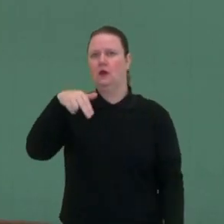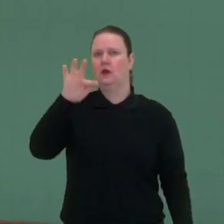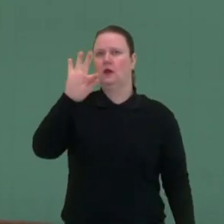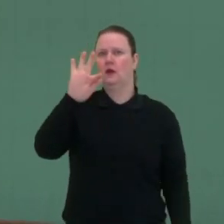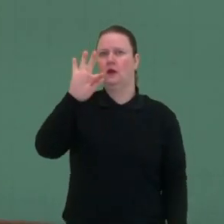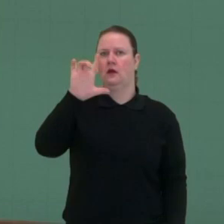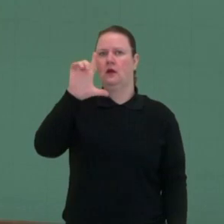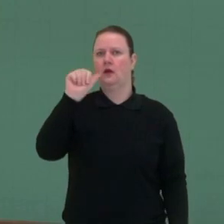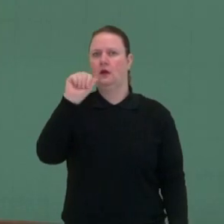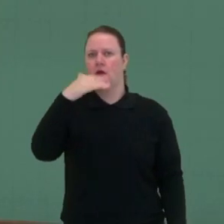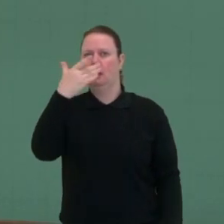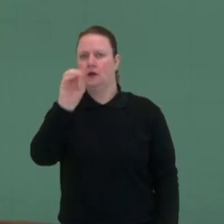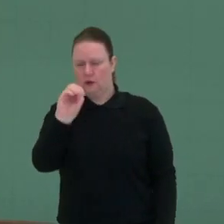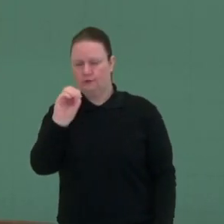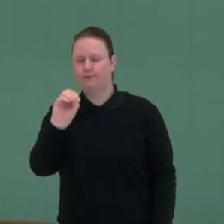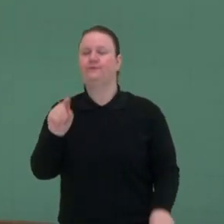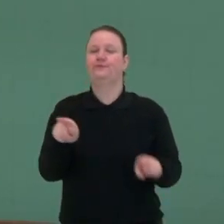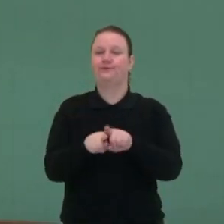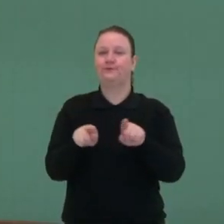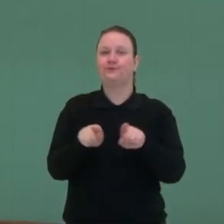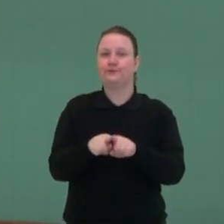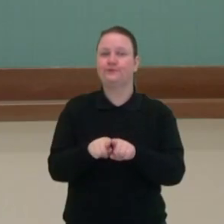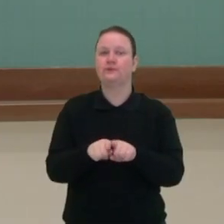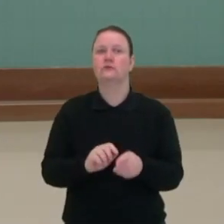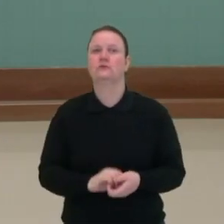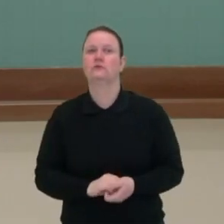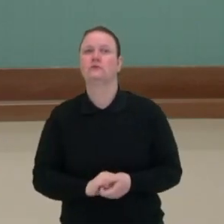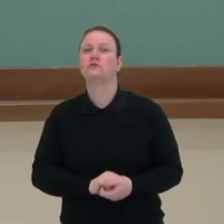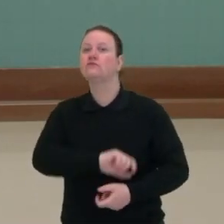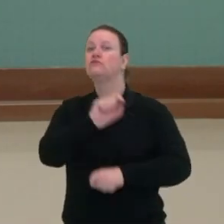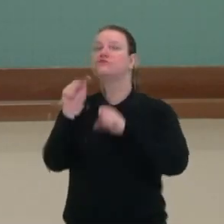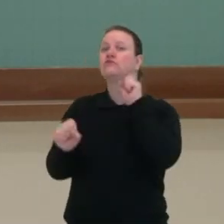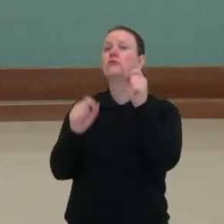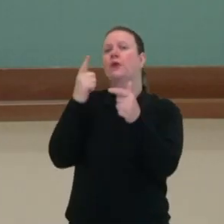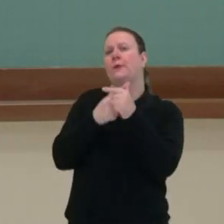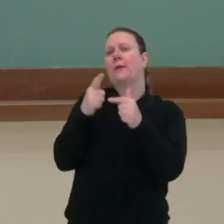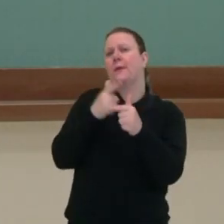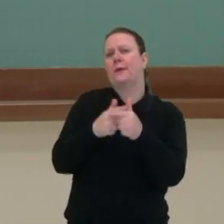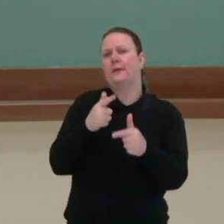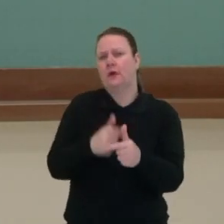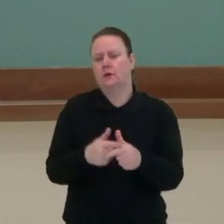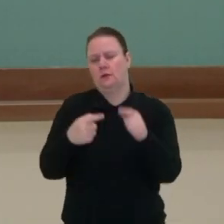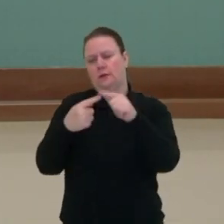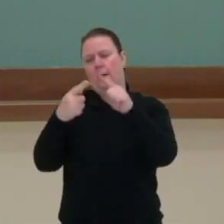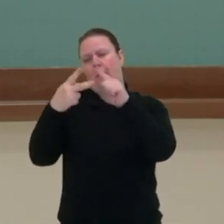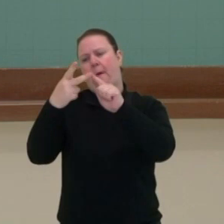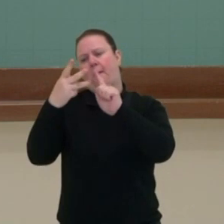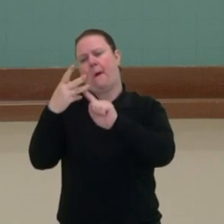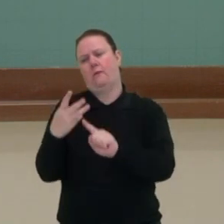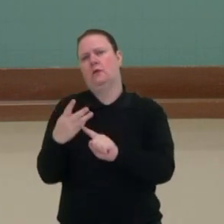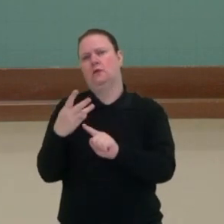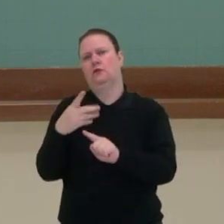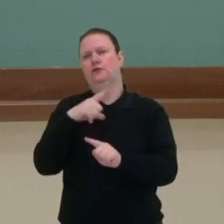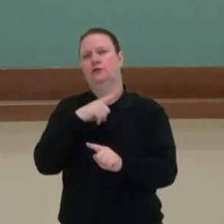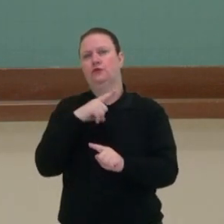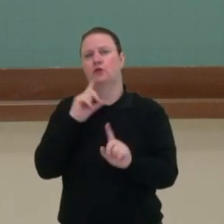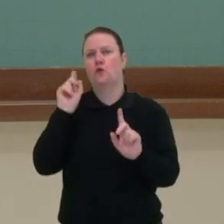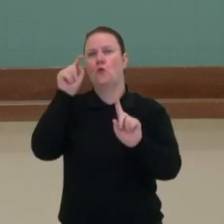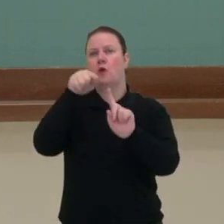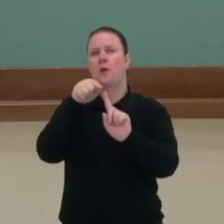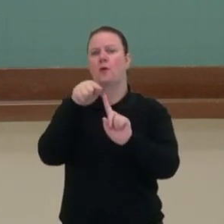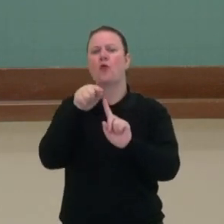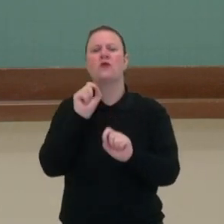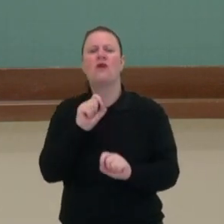anos 80 e início dos anos 90. Será que esses problemas, inflação, fome e desemprego, dizem respeito somente